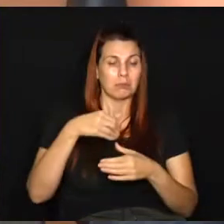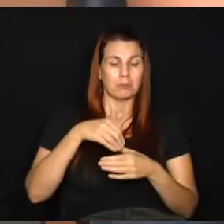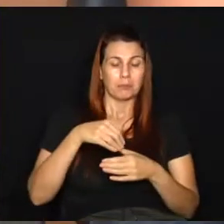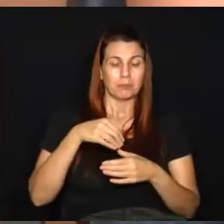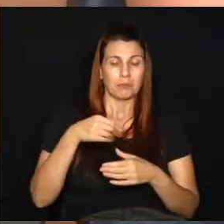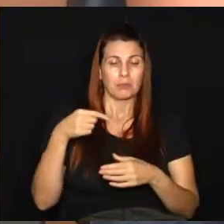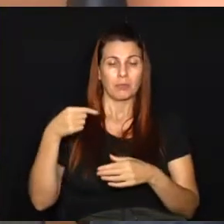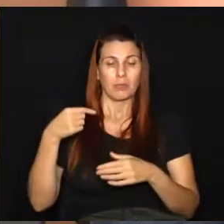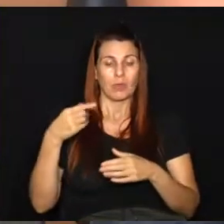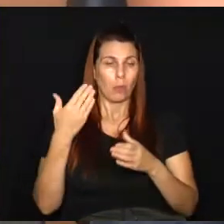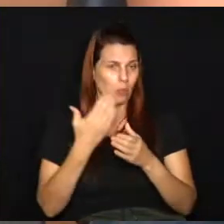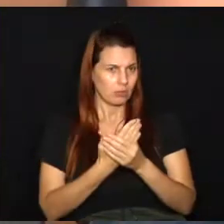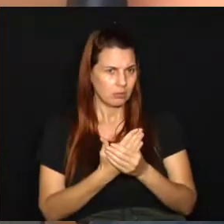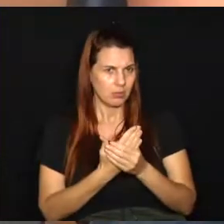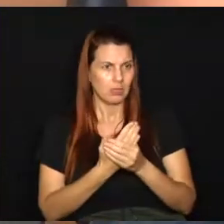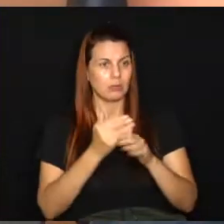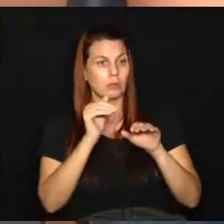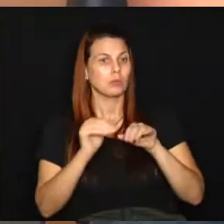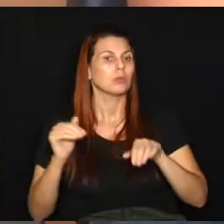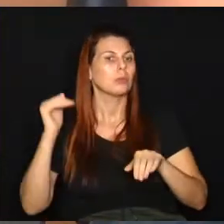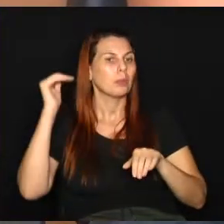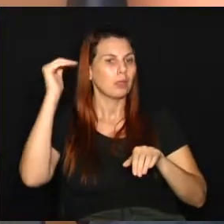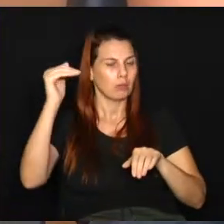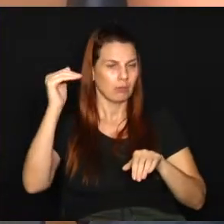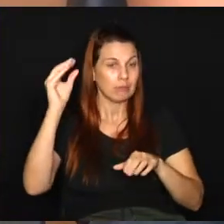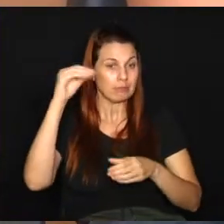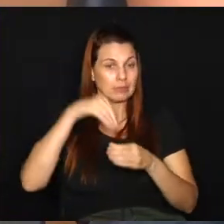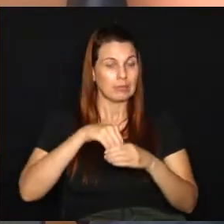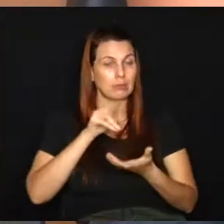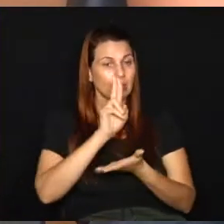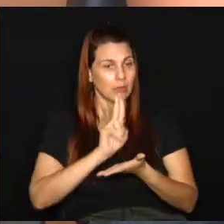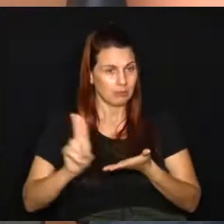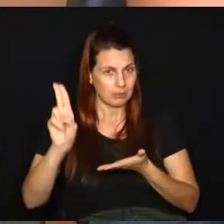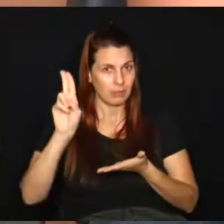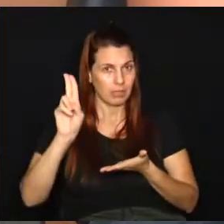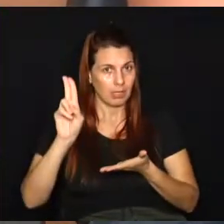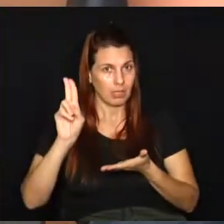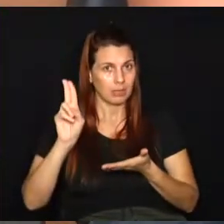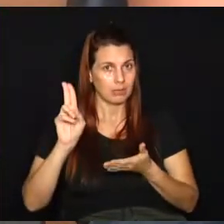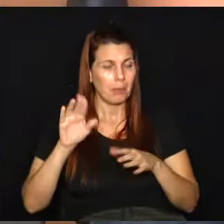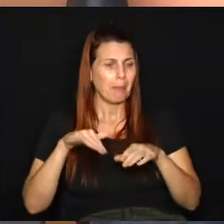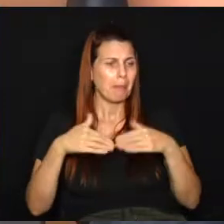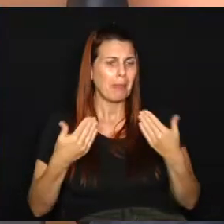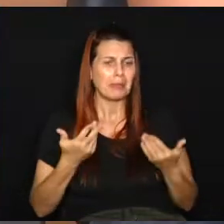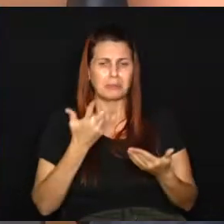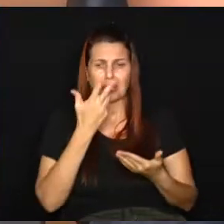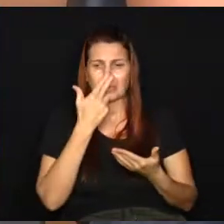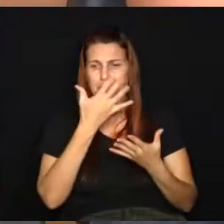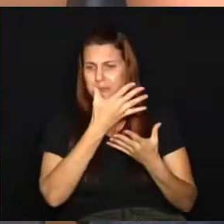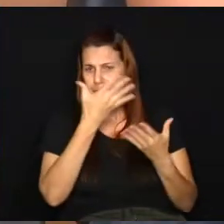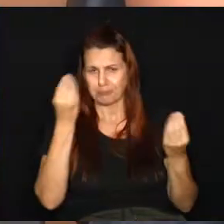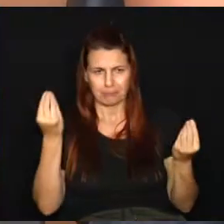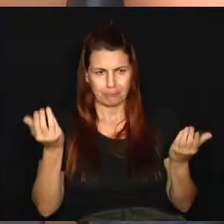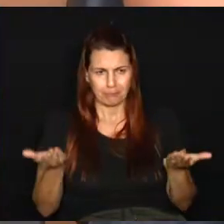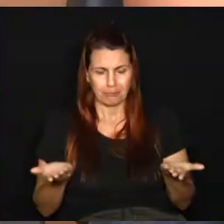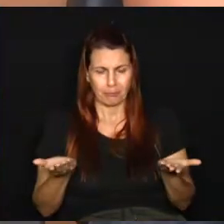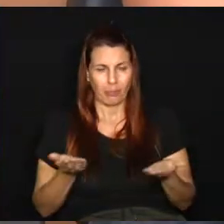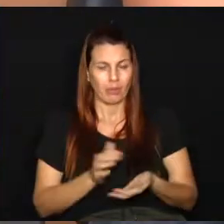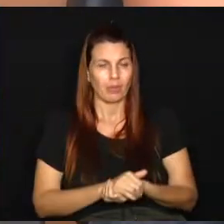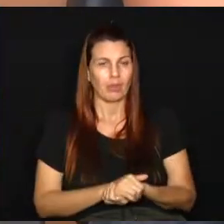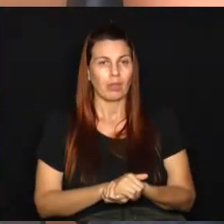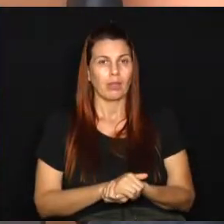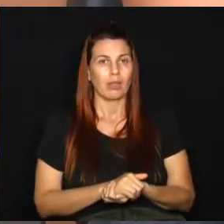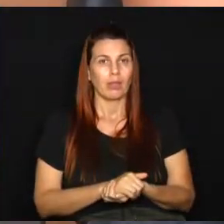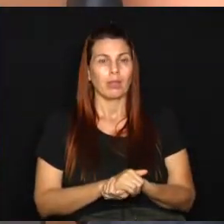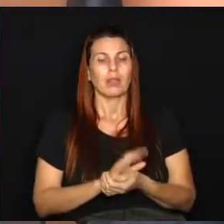ele foi para uma instância superior na universidade e, por assim dizer, ficou por isso mesmo. Porque